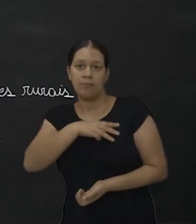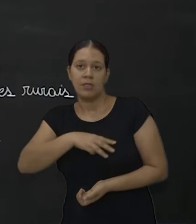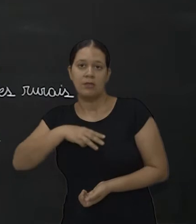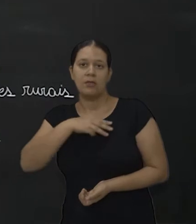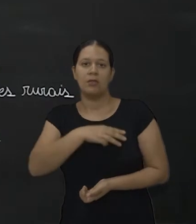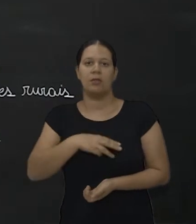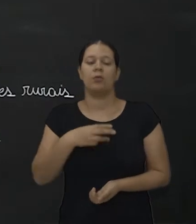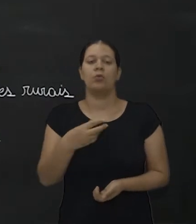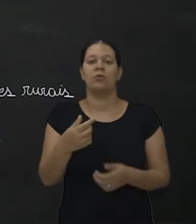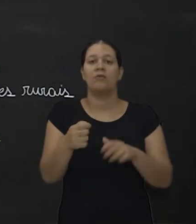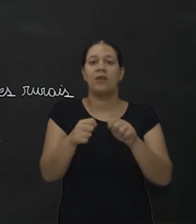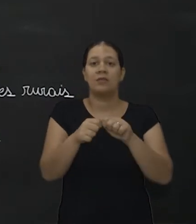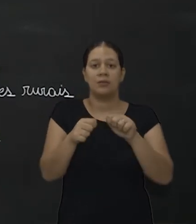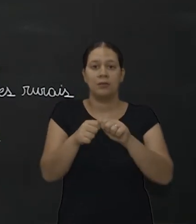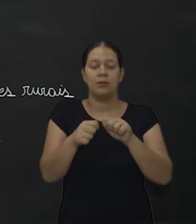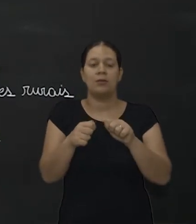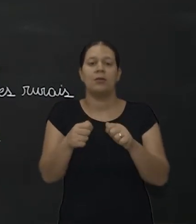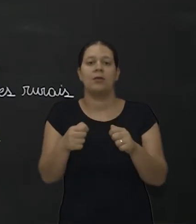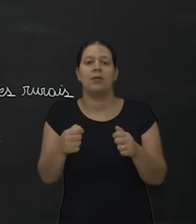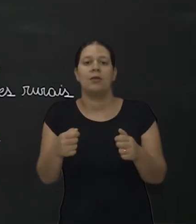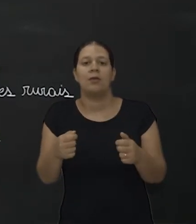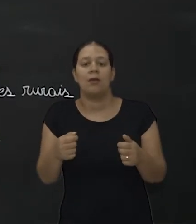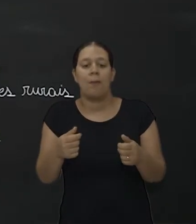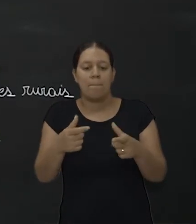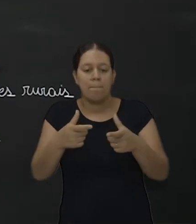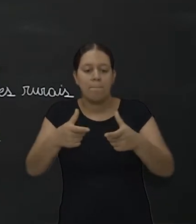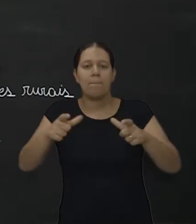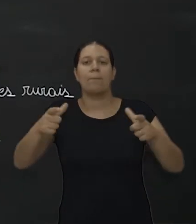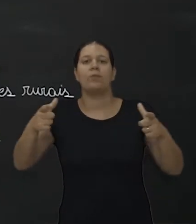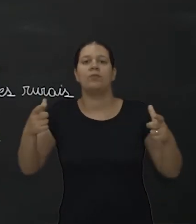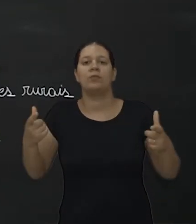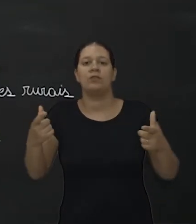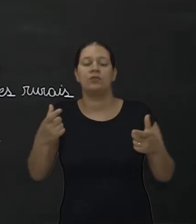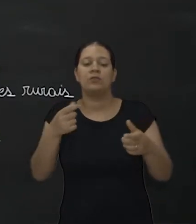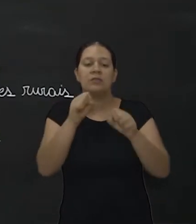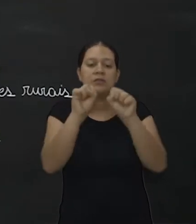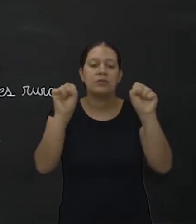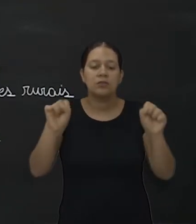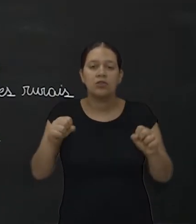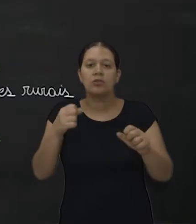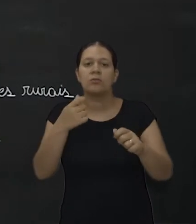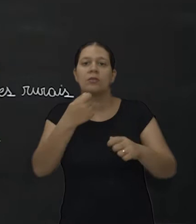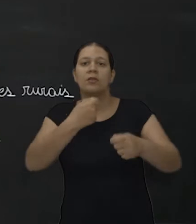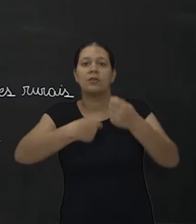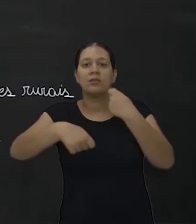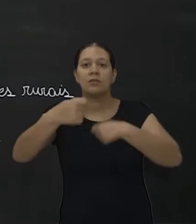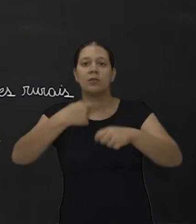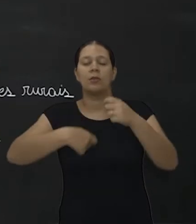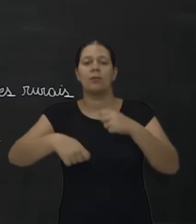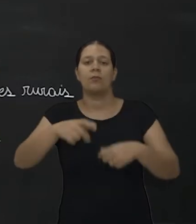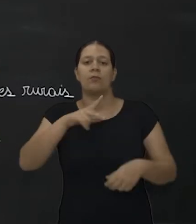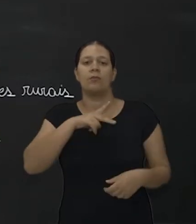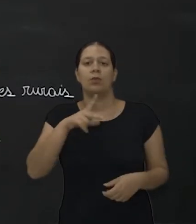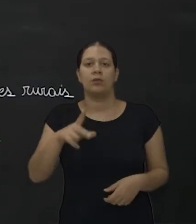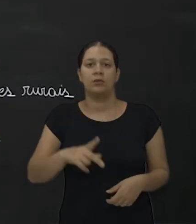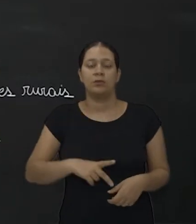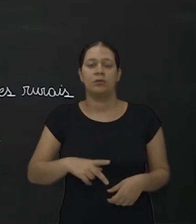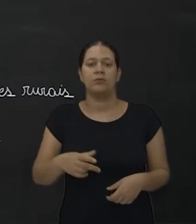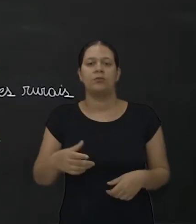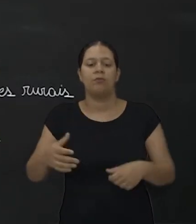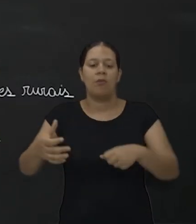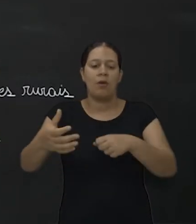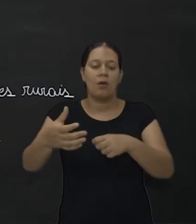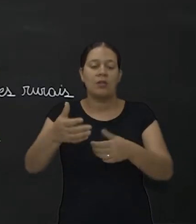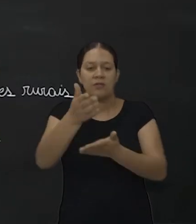foi a primeira tentativa de sistema administrativo na América Portuguesa. As capitanias